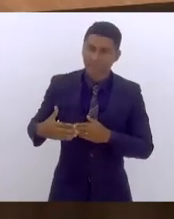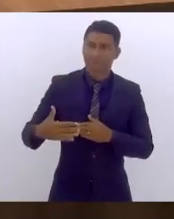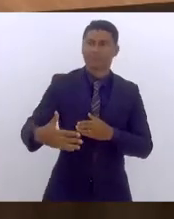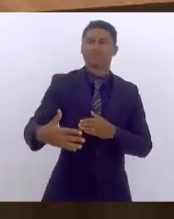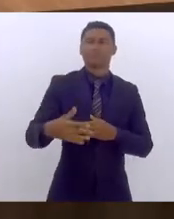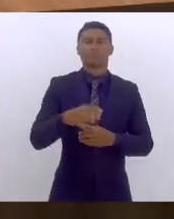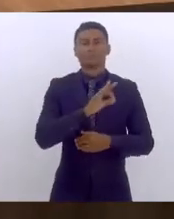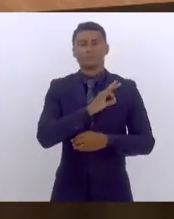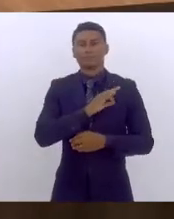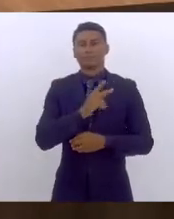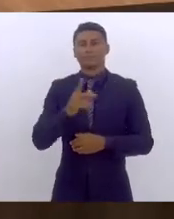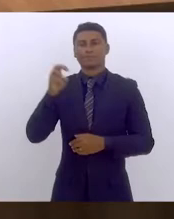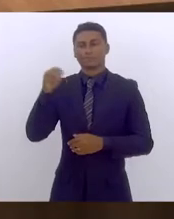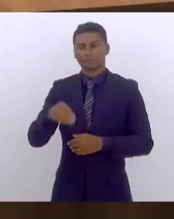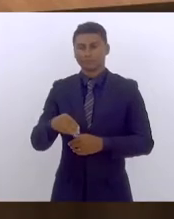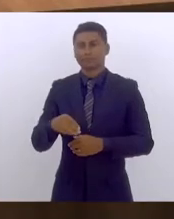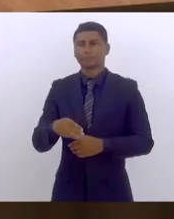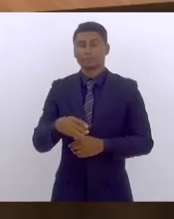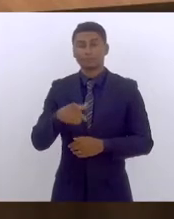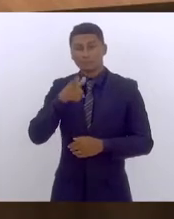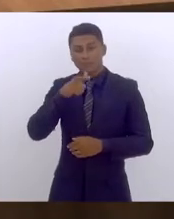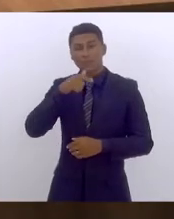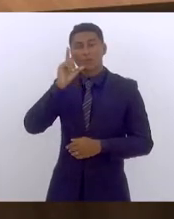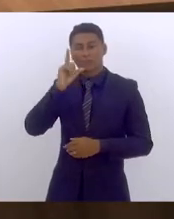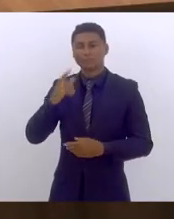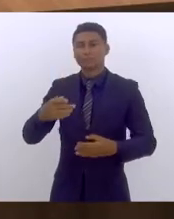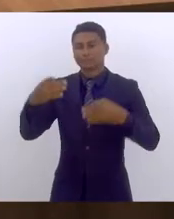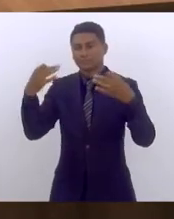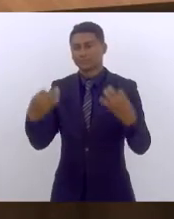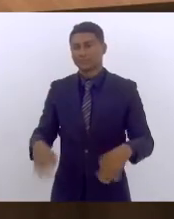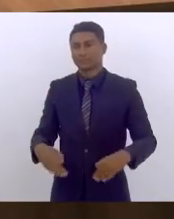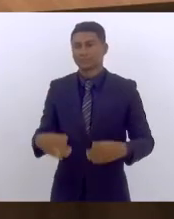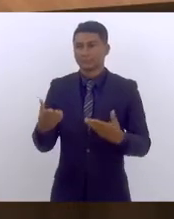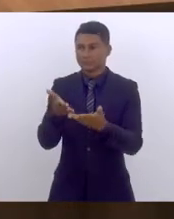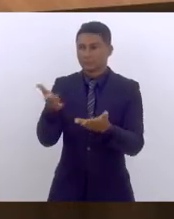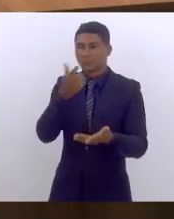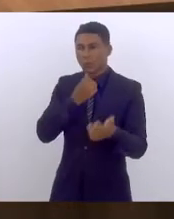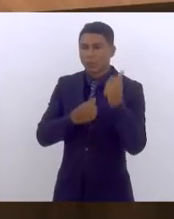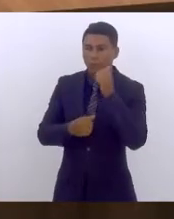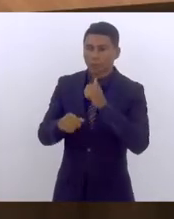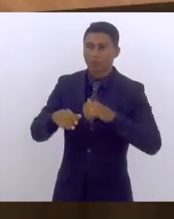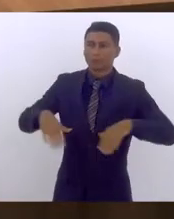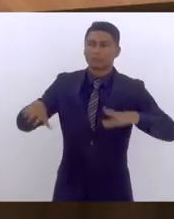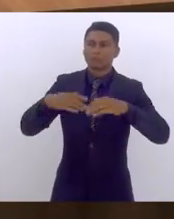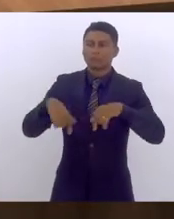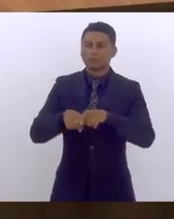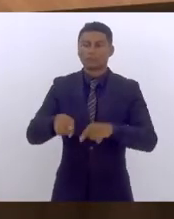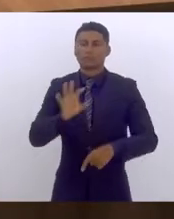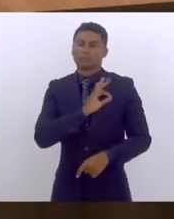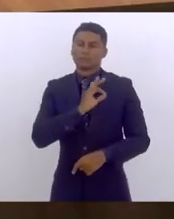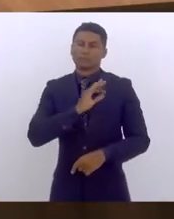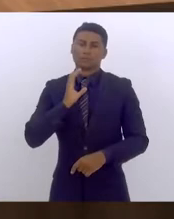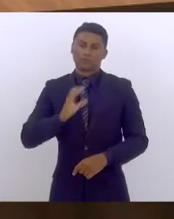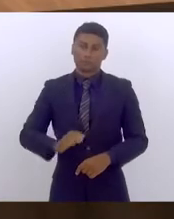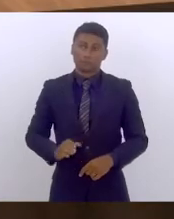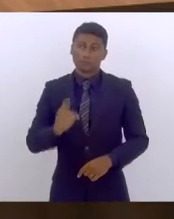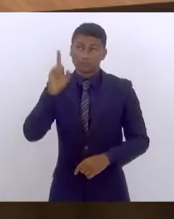Polícia Militar ontem deu a justiça necessária a esses homens e mulheres, a Polícia Civil, se Deus